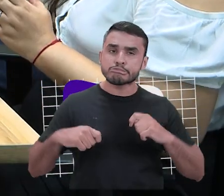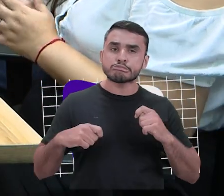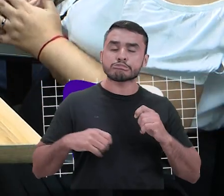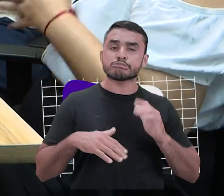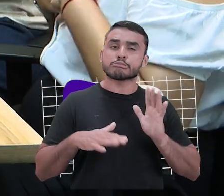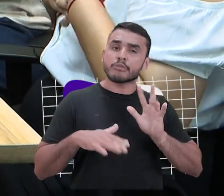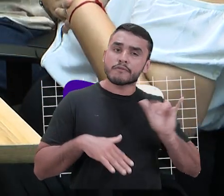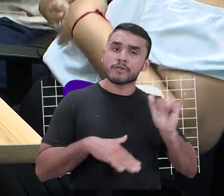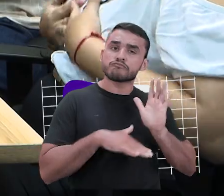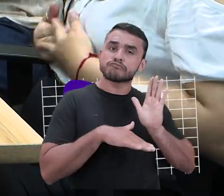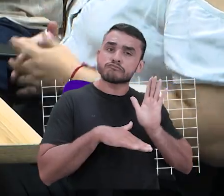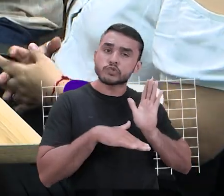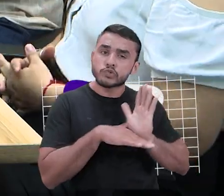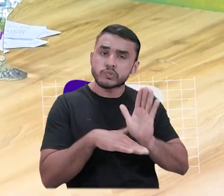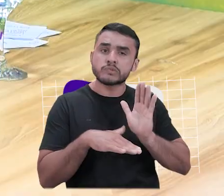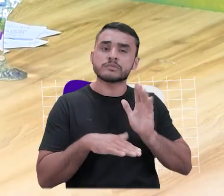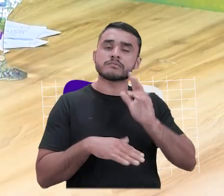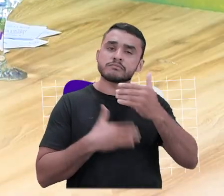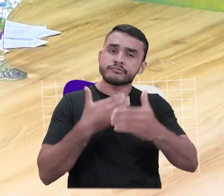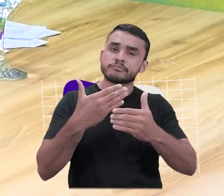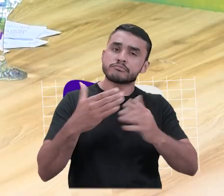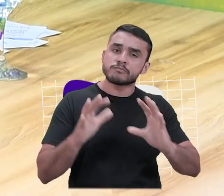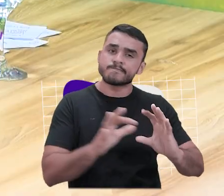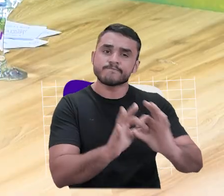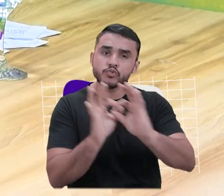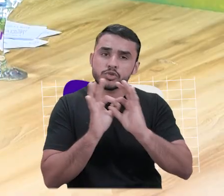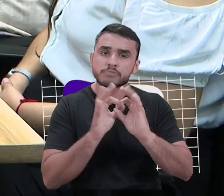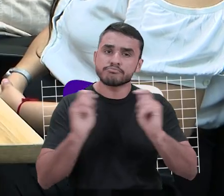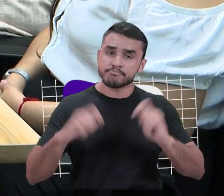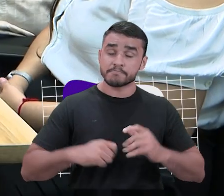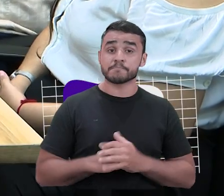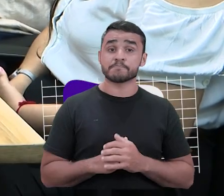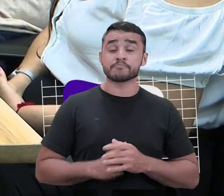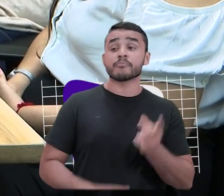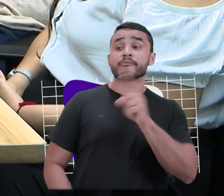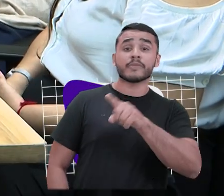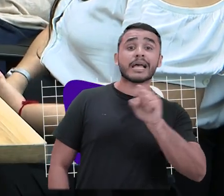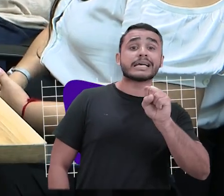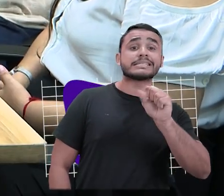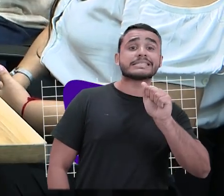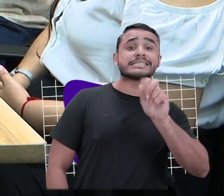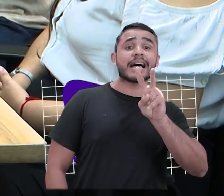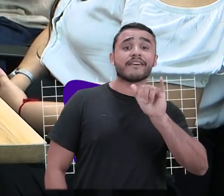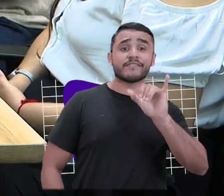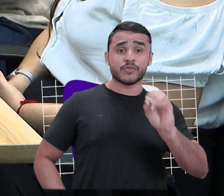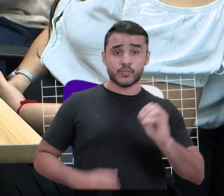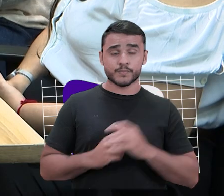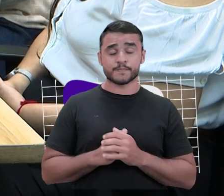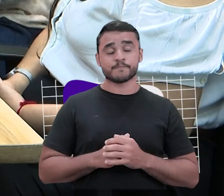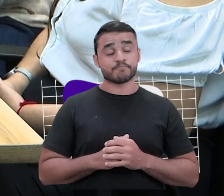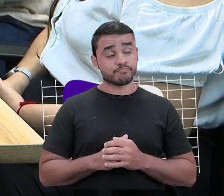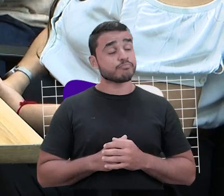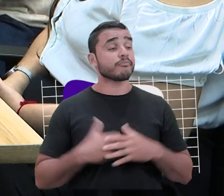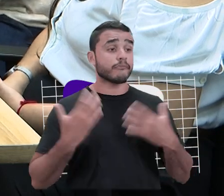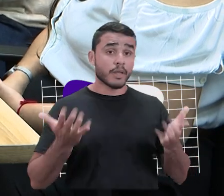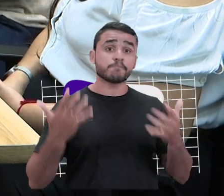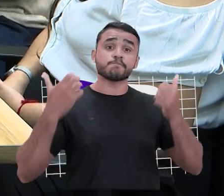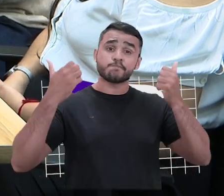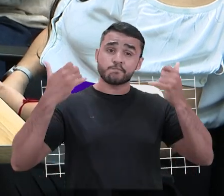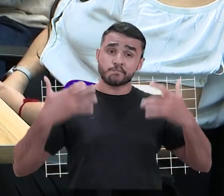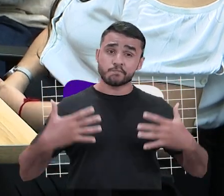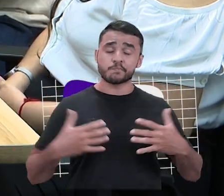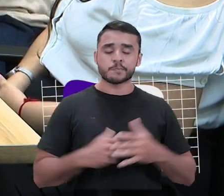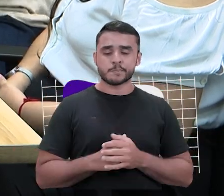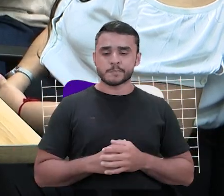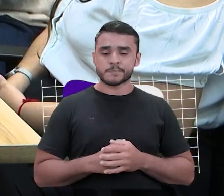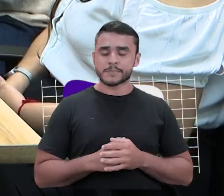É sobre isso. Na minha visão, é sobre isso. E aí, Sávio? Eu acho que, assim, é muito interessante sempre conversar, sempre descobre